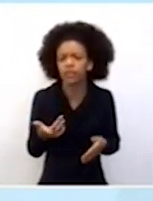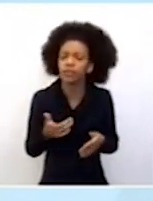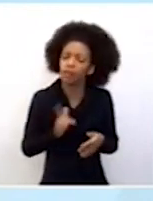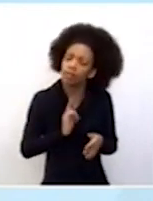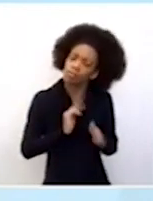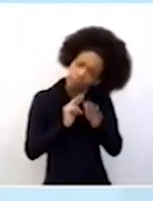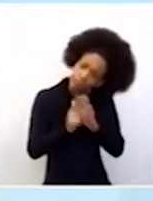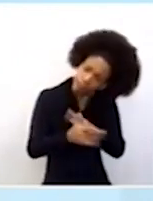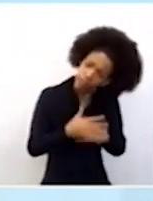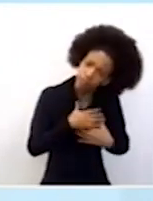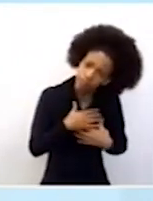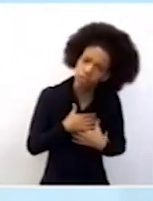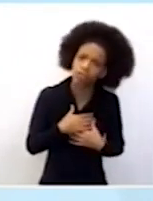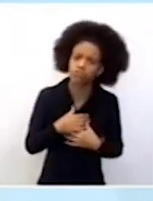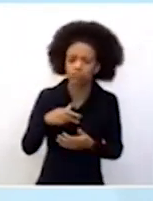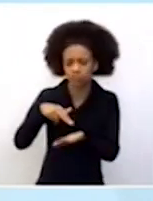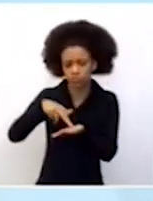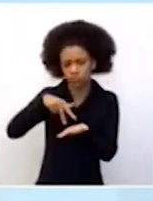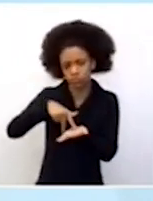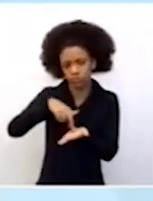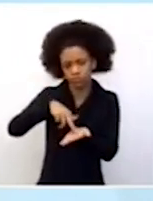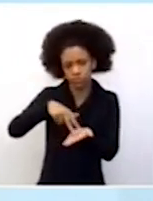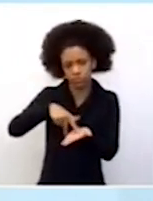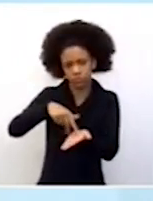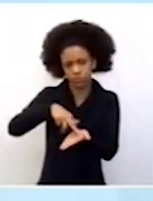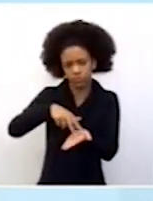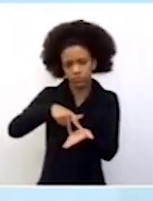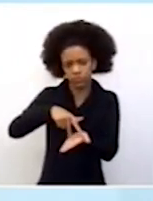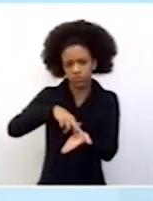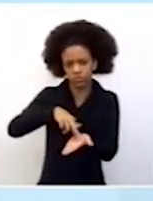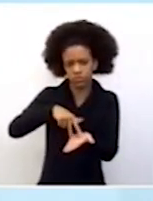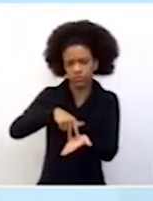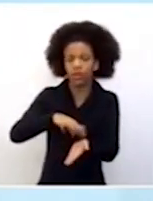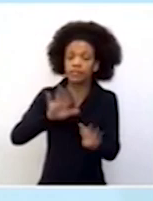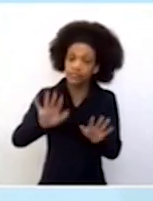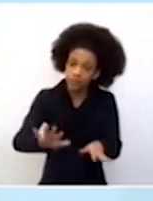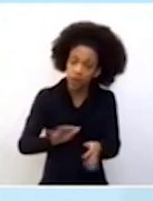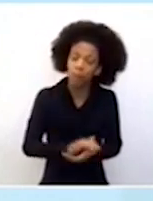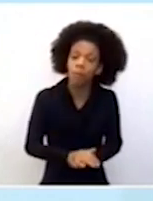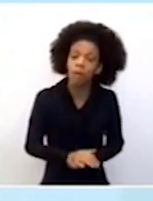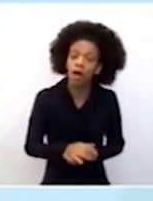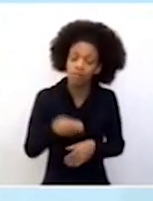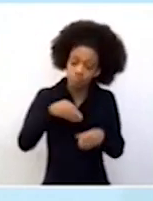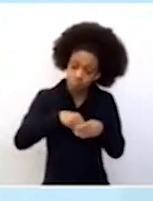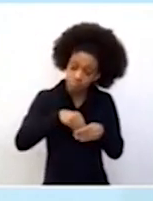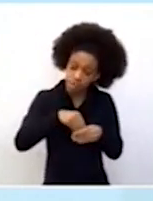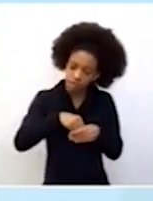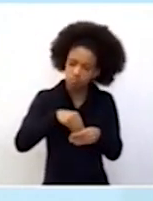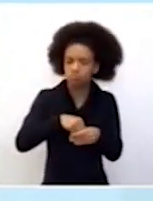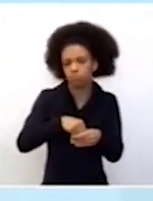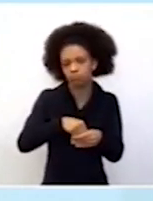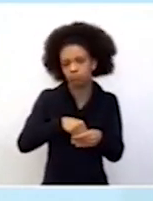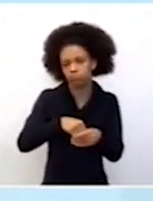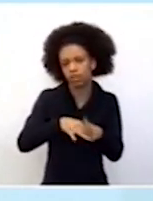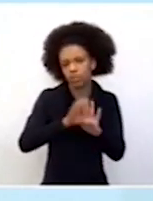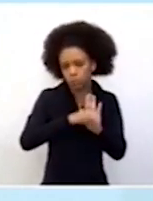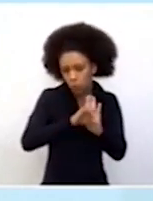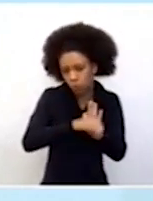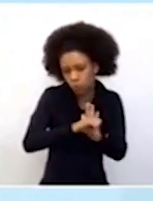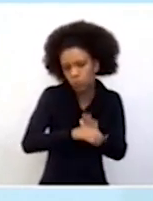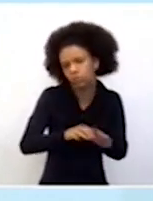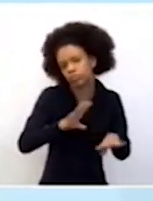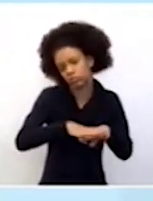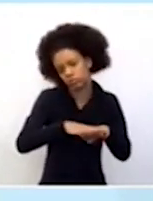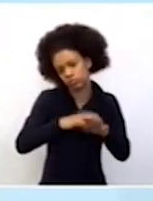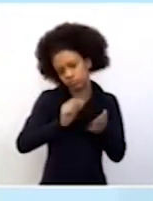pode estar adaptando com os seus aluninhos, né. Então aí, dentro dessa perspectiva, né, dessa